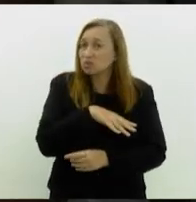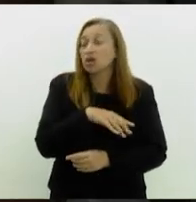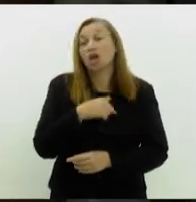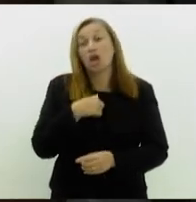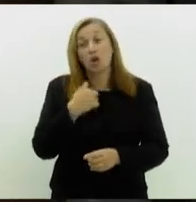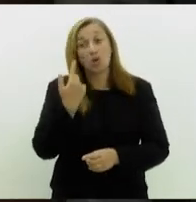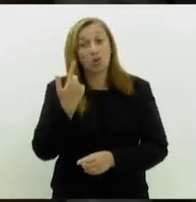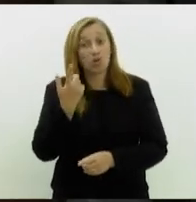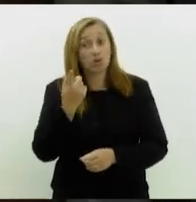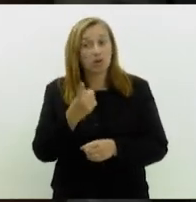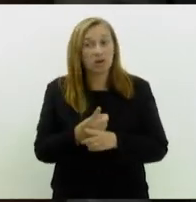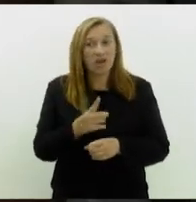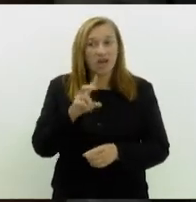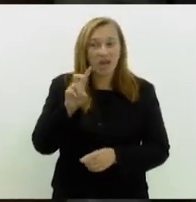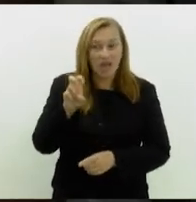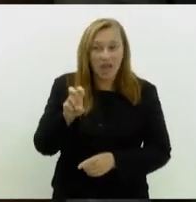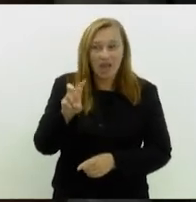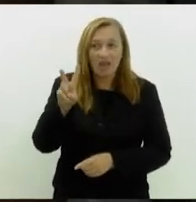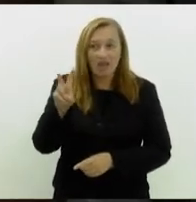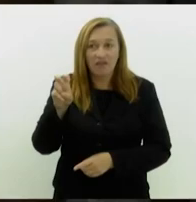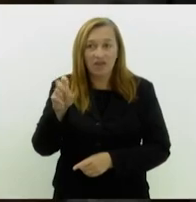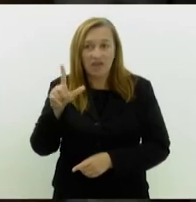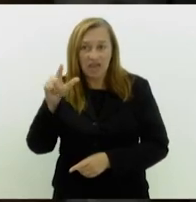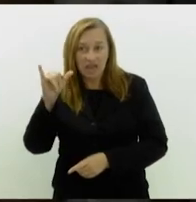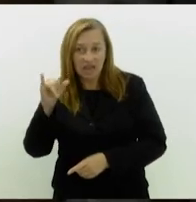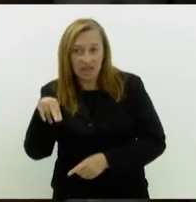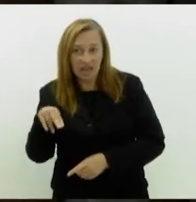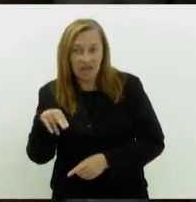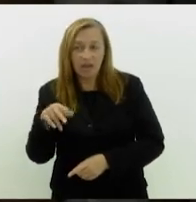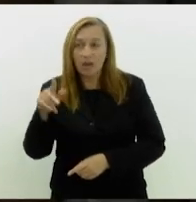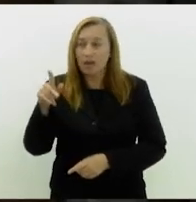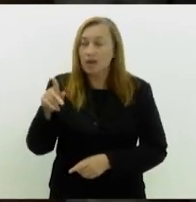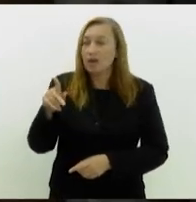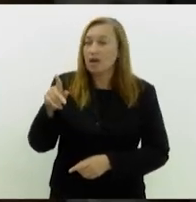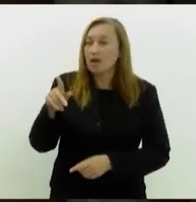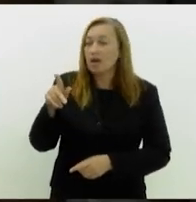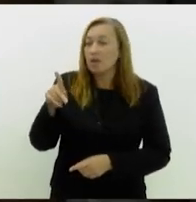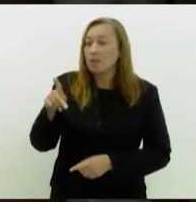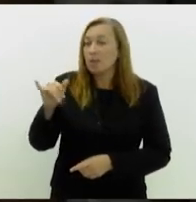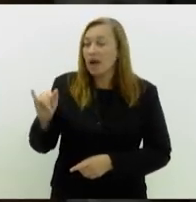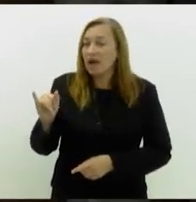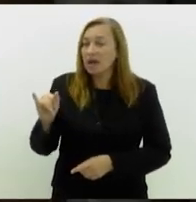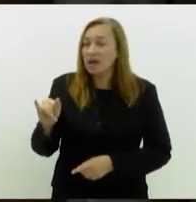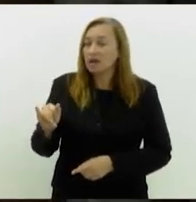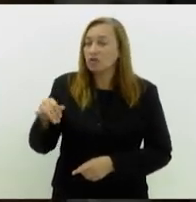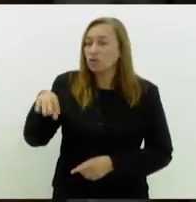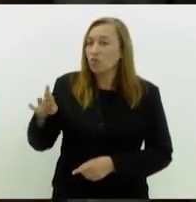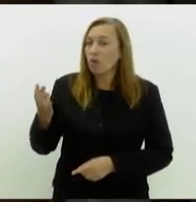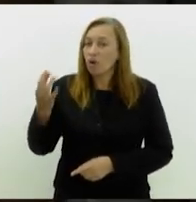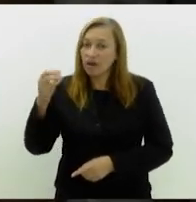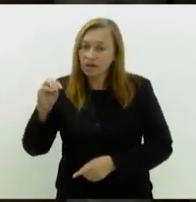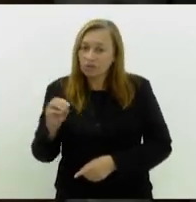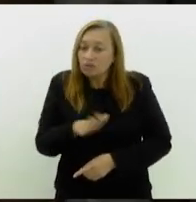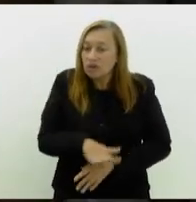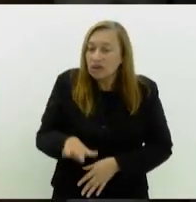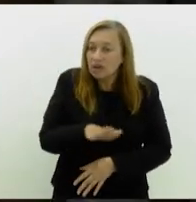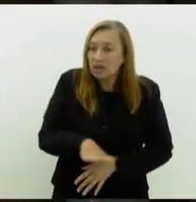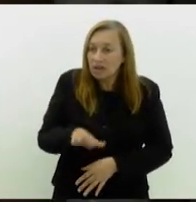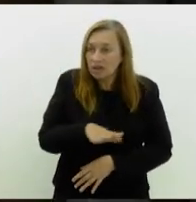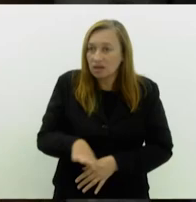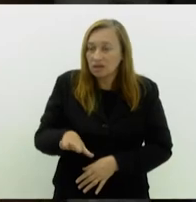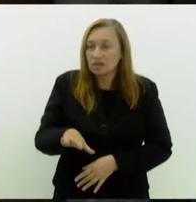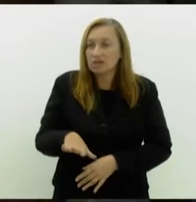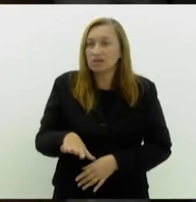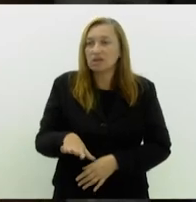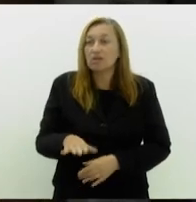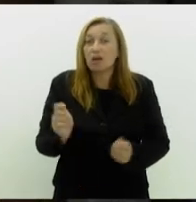encontrei a Evelyn e o Diógenes pais do morendo que relatou toda uma situação onde sequer teve a